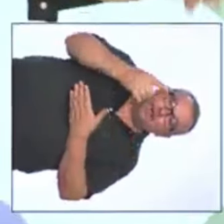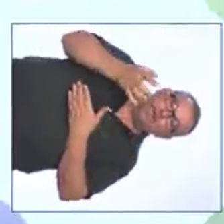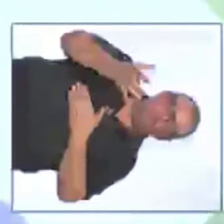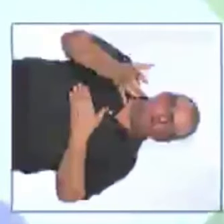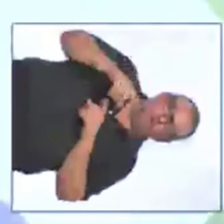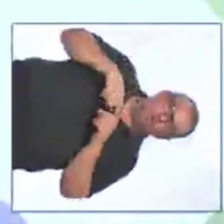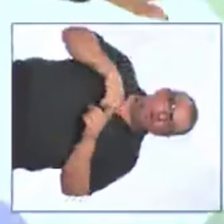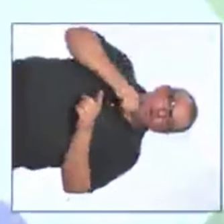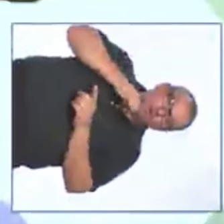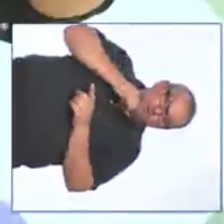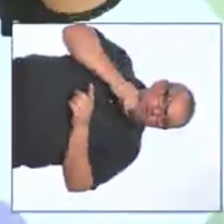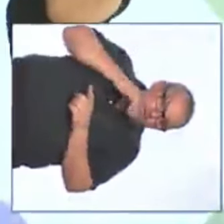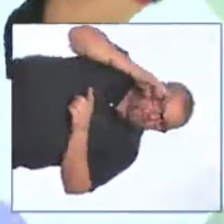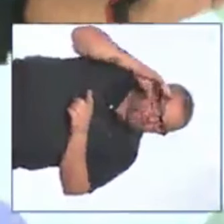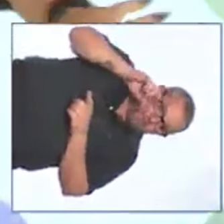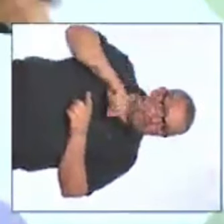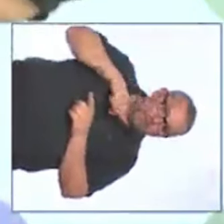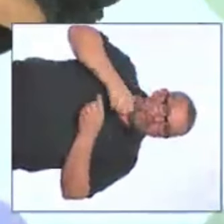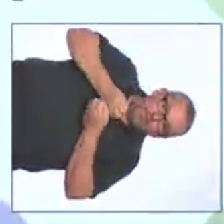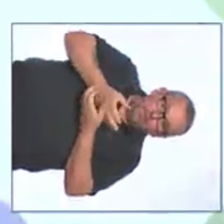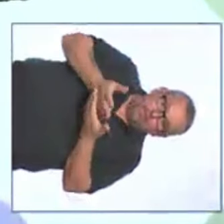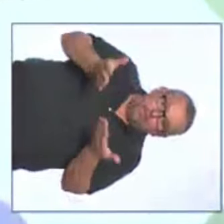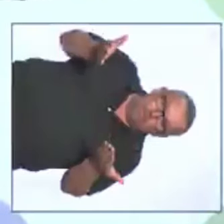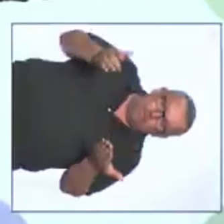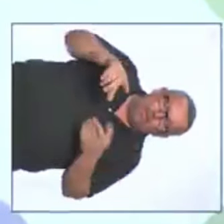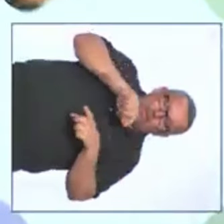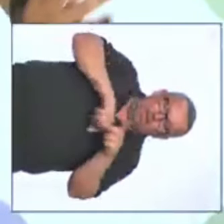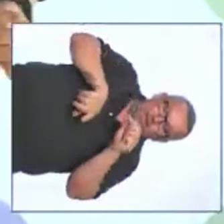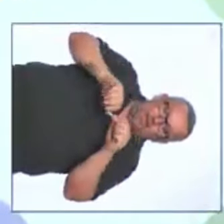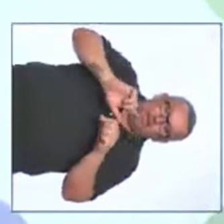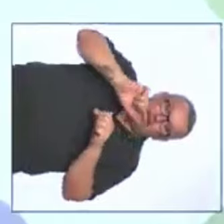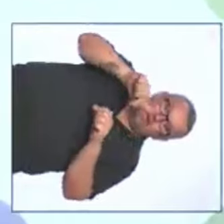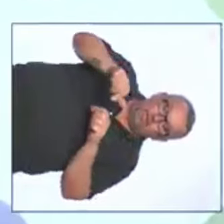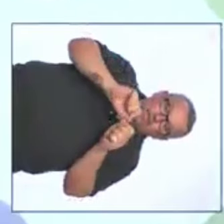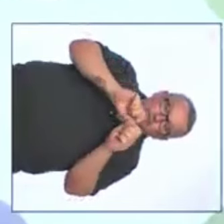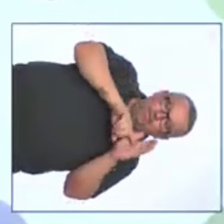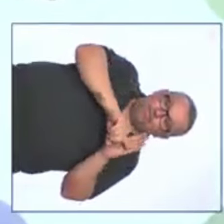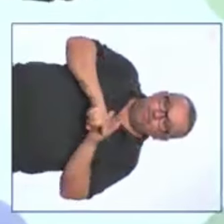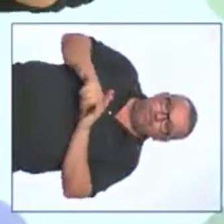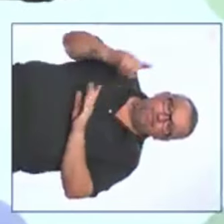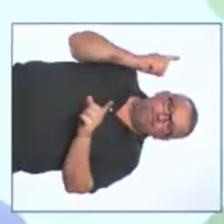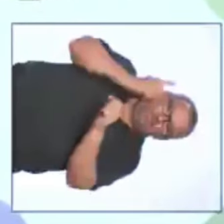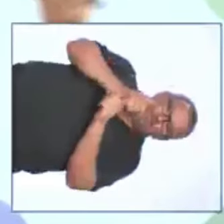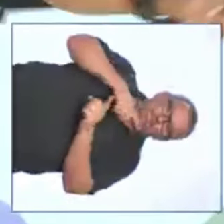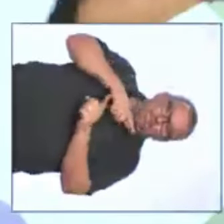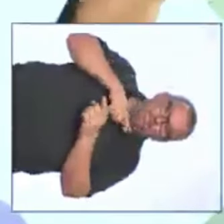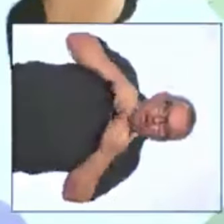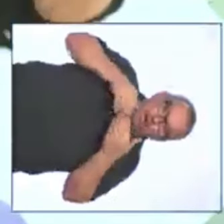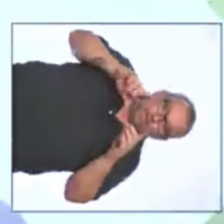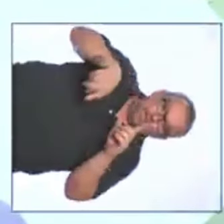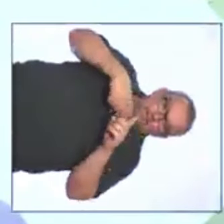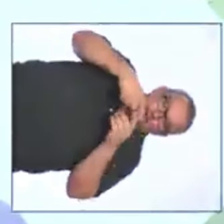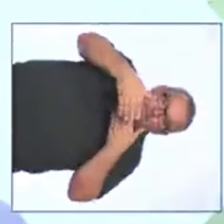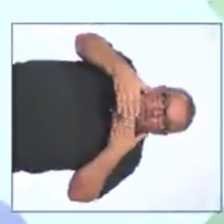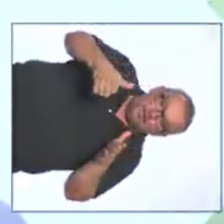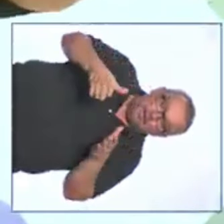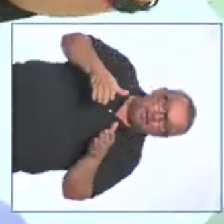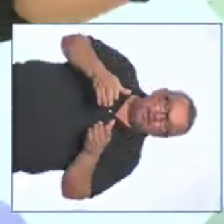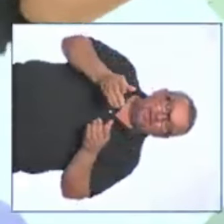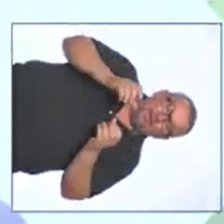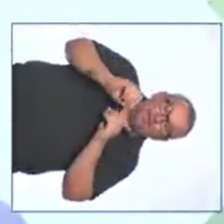então a gente, por exemplo a princípio tinha distribuído igualmente as eletivas depois de fazer essa pesquisa a gente descobriu que a gente teria que abrir mais uma sala de educação